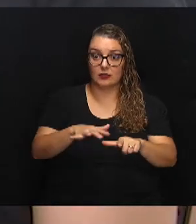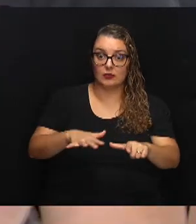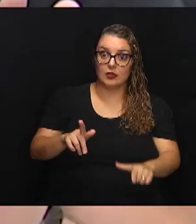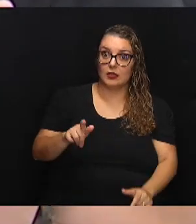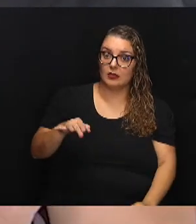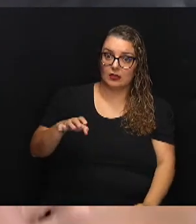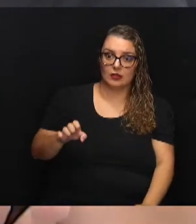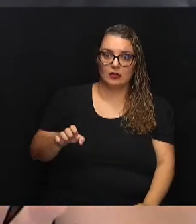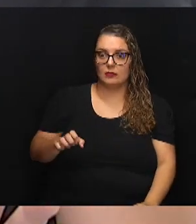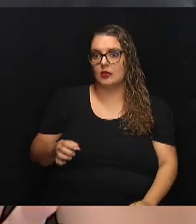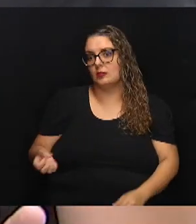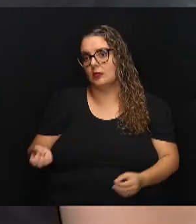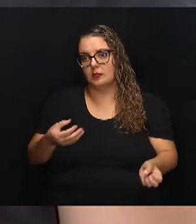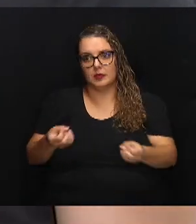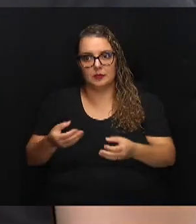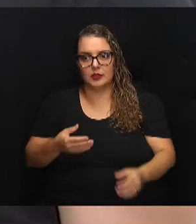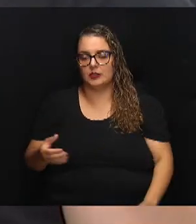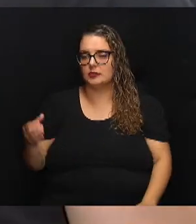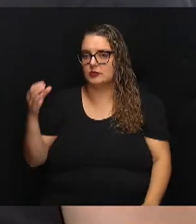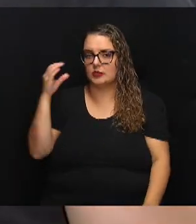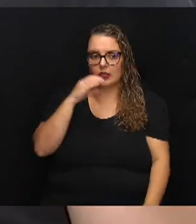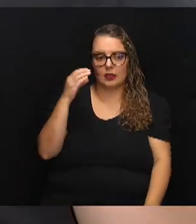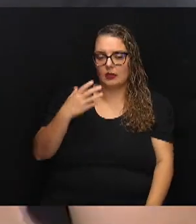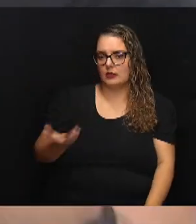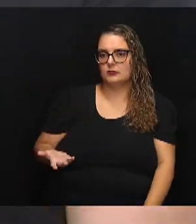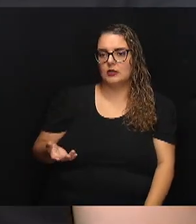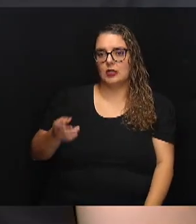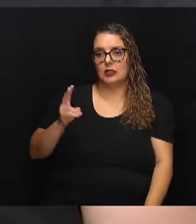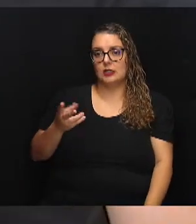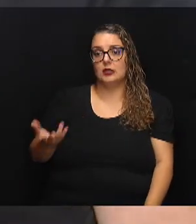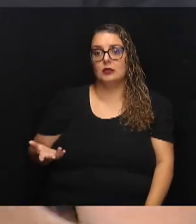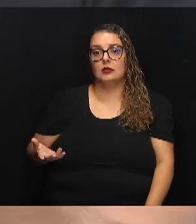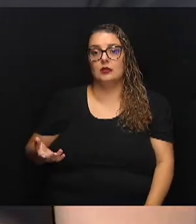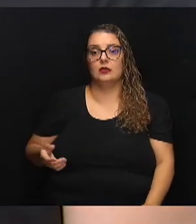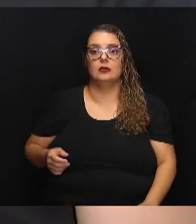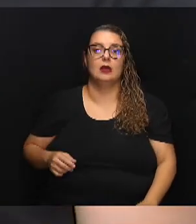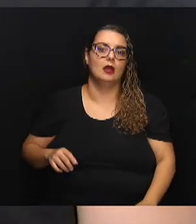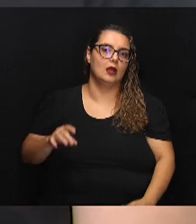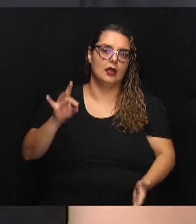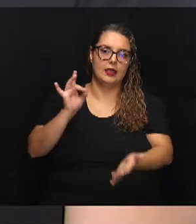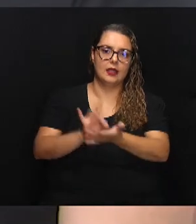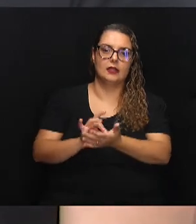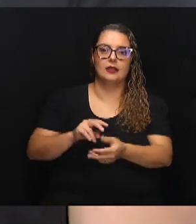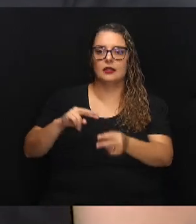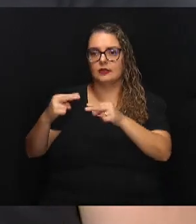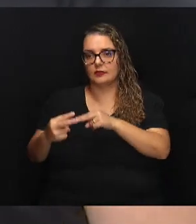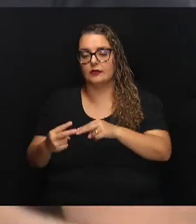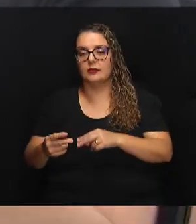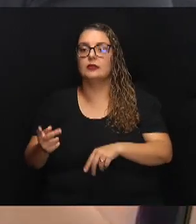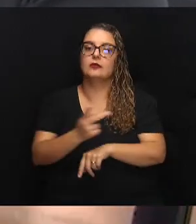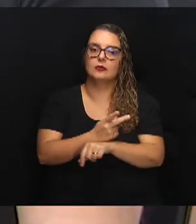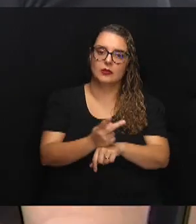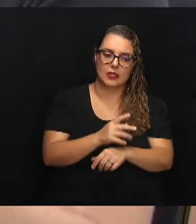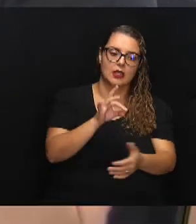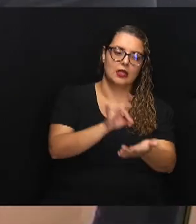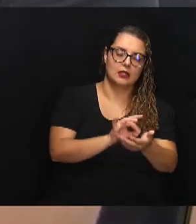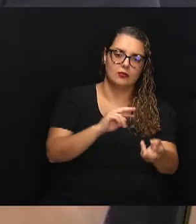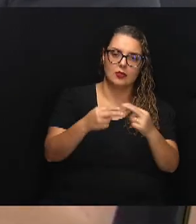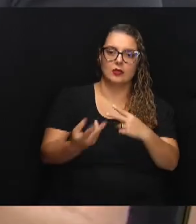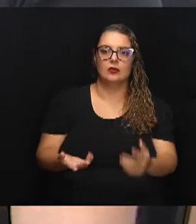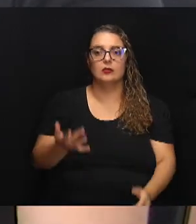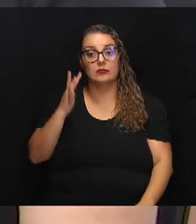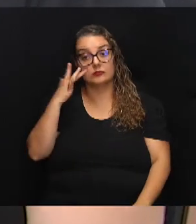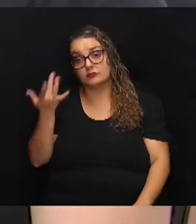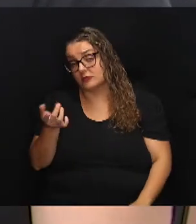antenado nas mais novas tecnologias. Né? Porque a gente tem que sempre ver, saiu realidade virtual, vamos atrás de realidade virtual. Né? A gente não sabe o que vai ser no